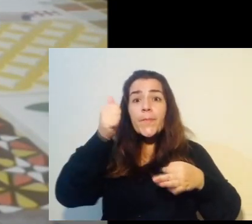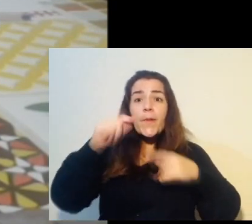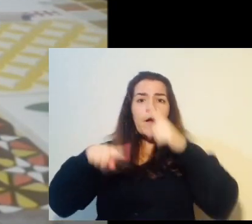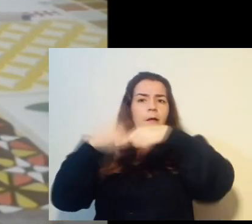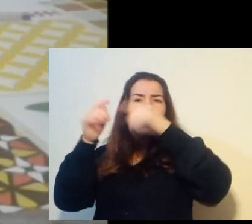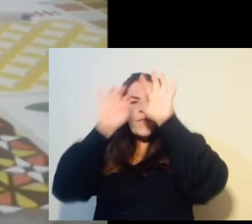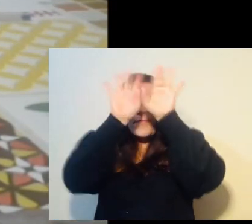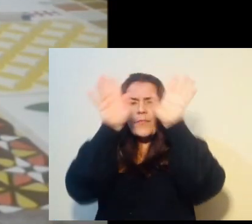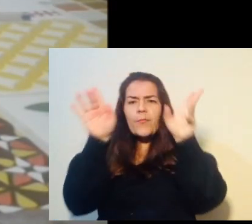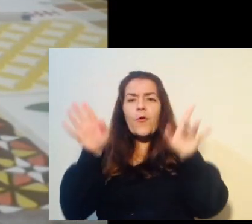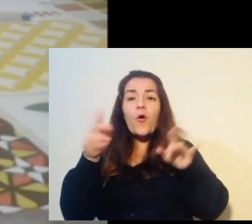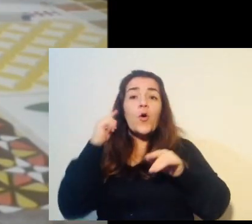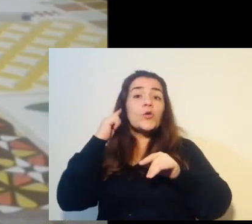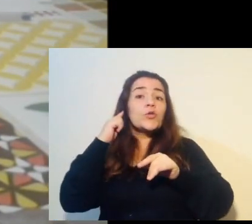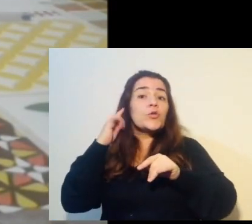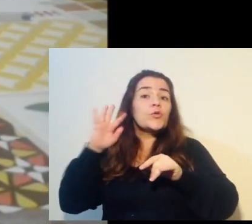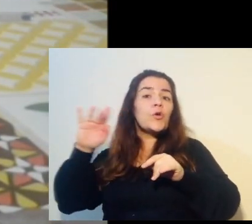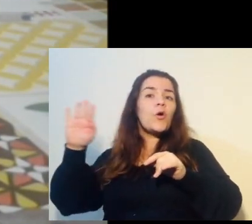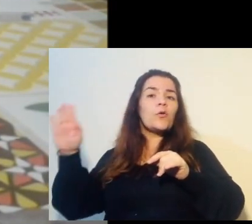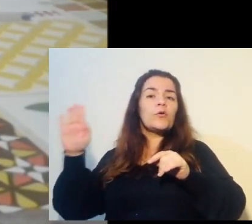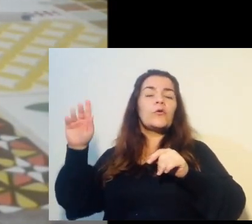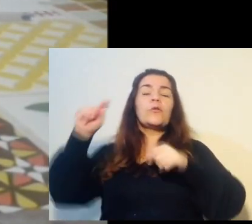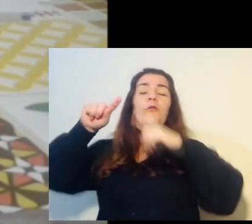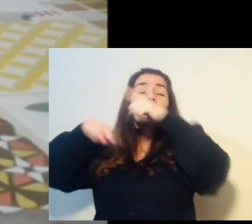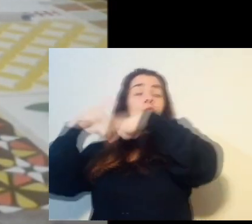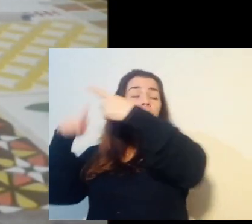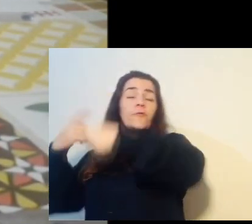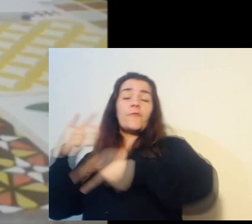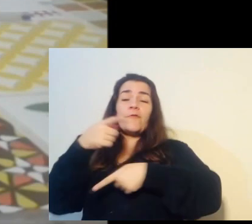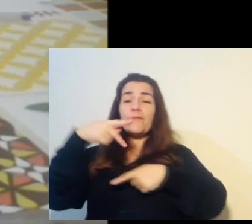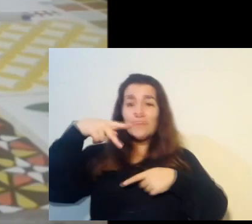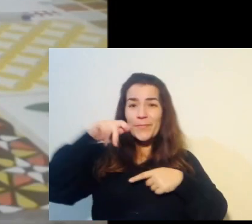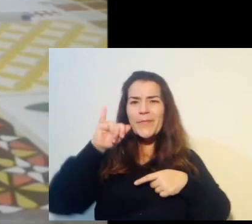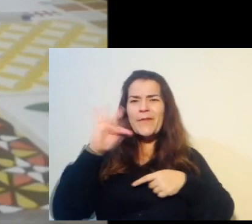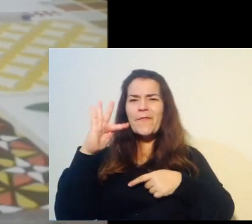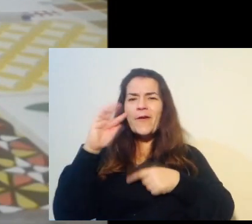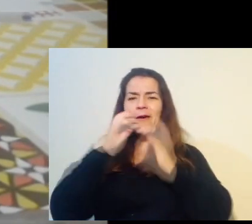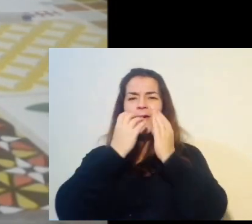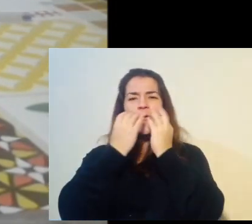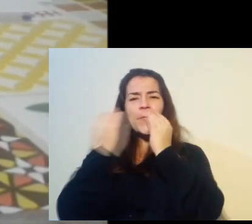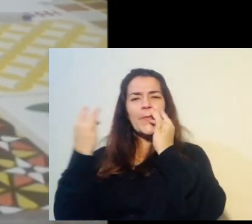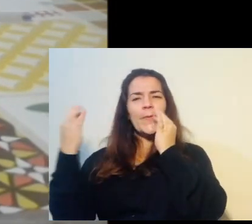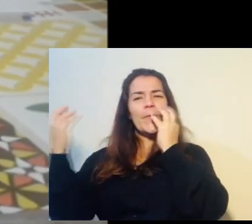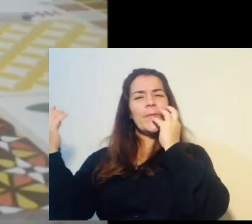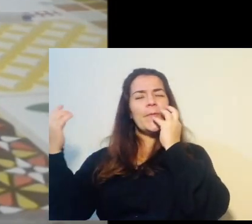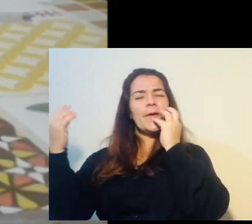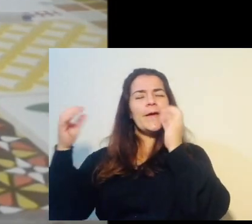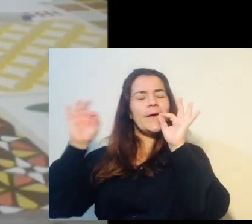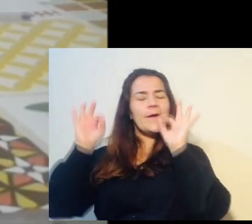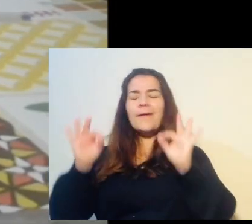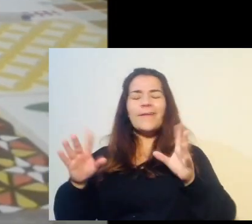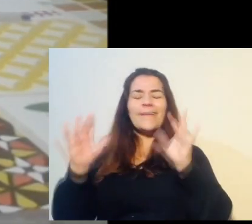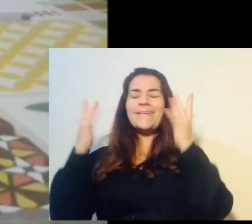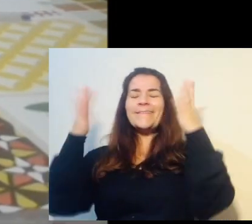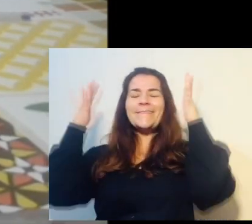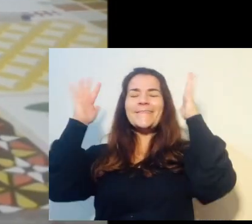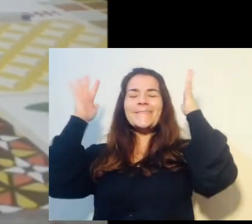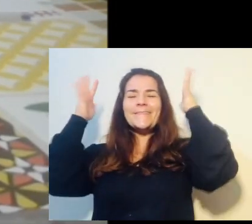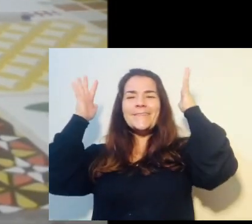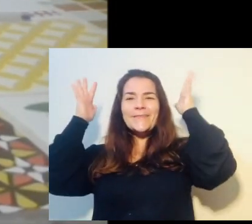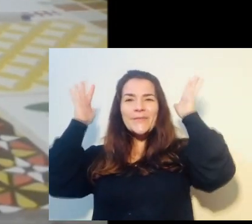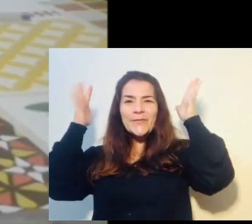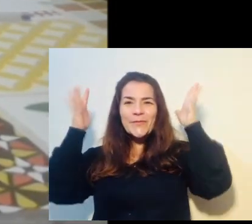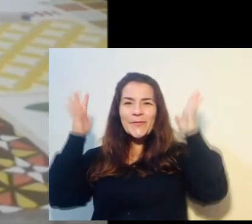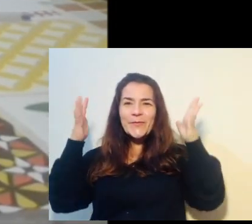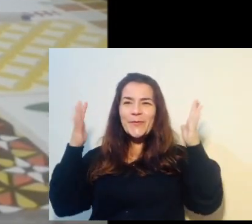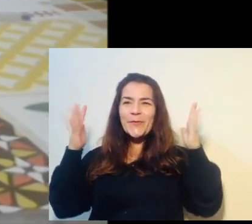para nenhuma rebarba interferir no som. E aí, o seu pífano, sua flauta transversal, ela tá pronta, né?